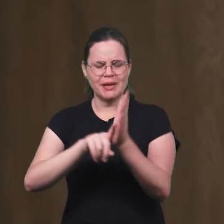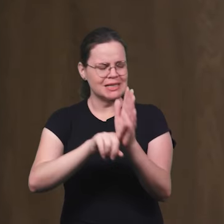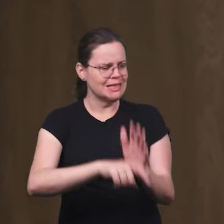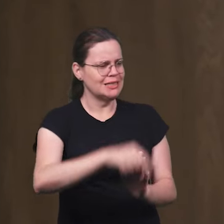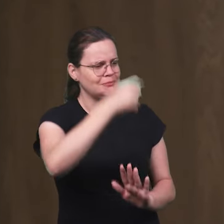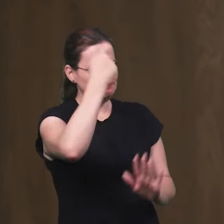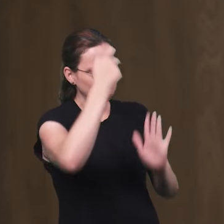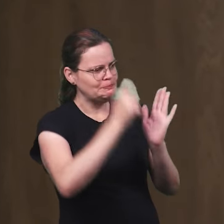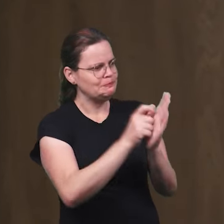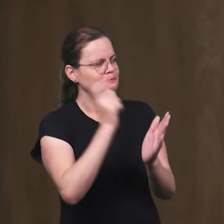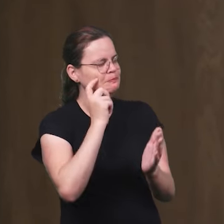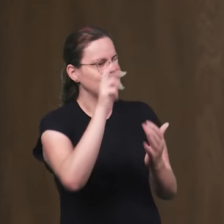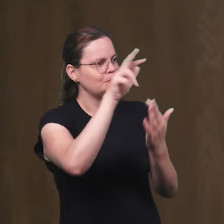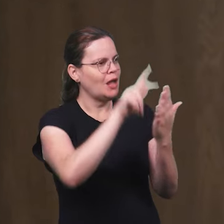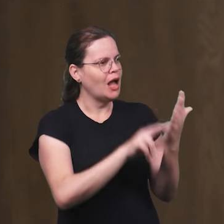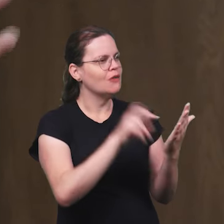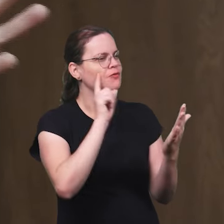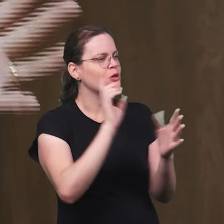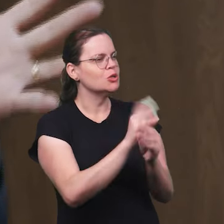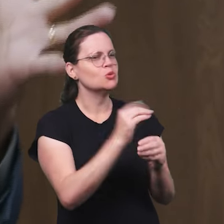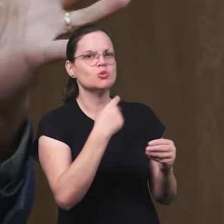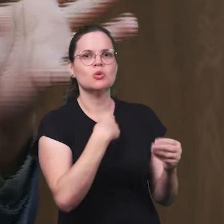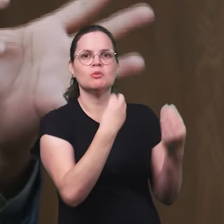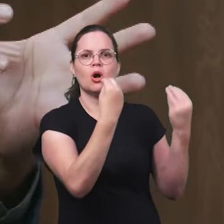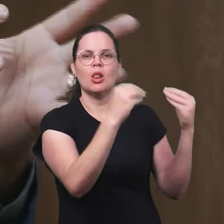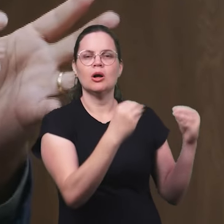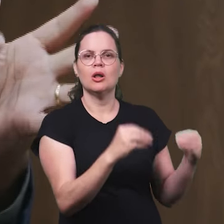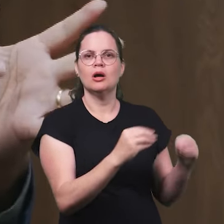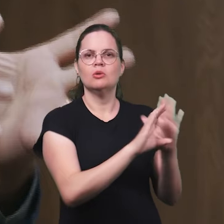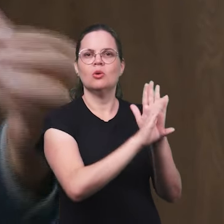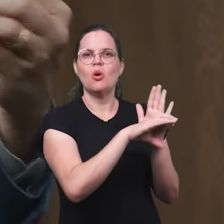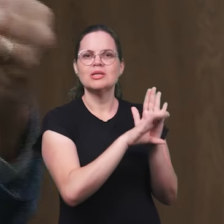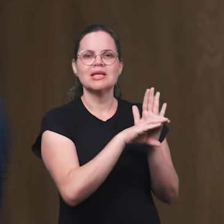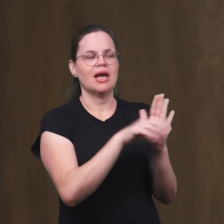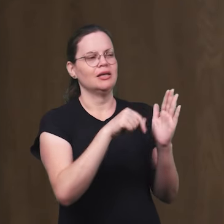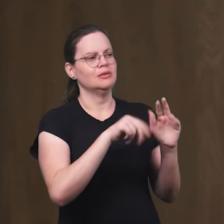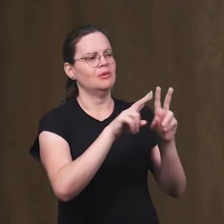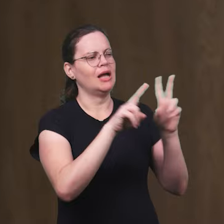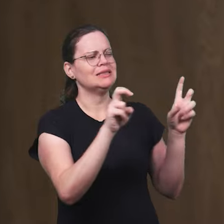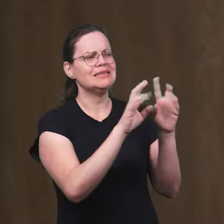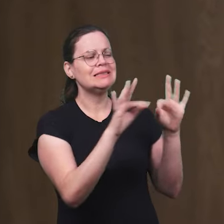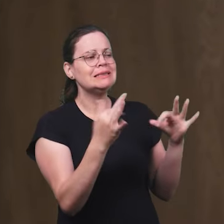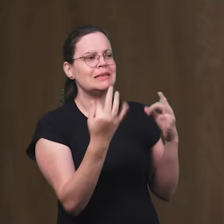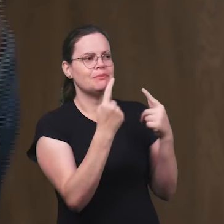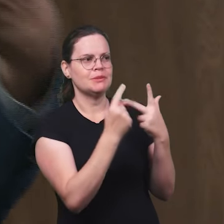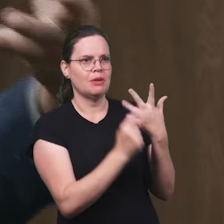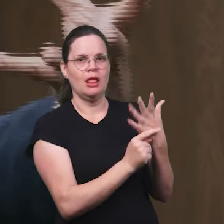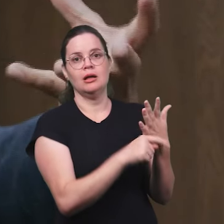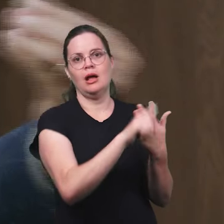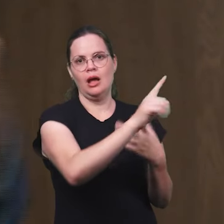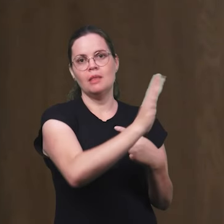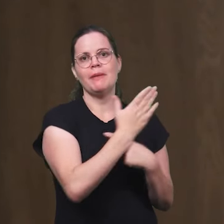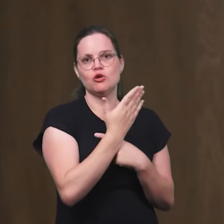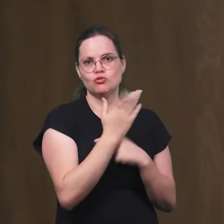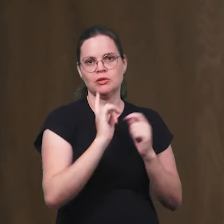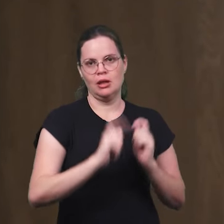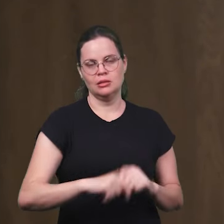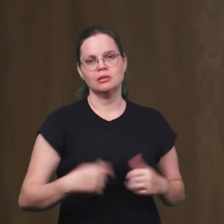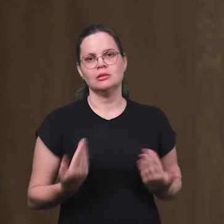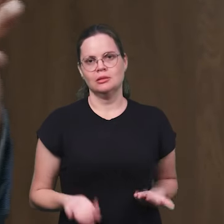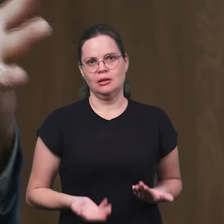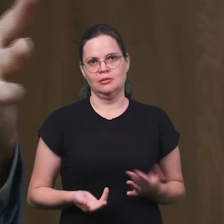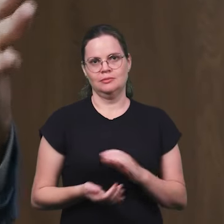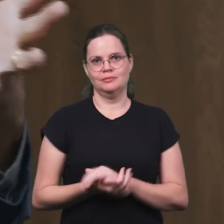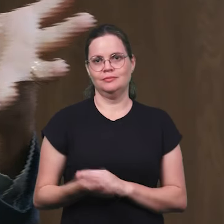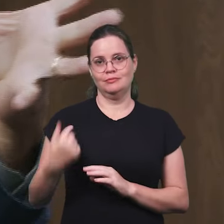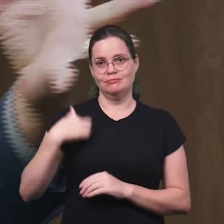inteligência artificial para fazer o quê? Explique esse conceito de uma forma mais simples. Isso pode te ajudar, né? Não